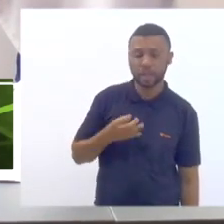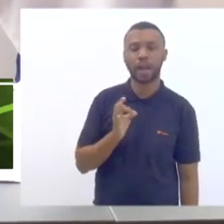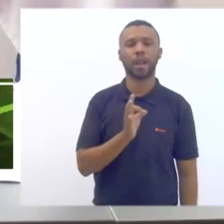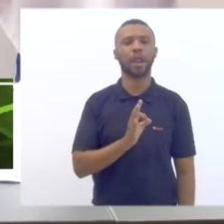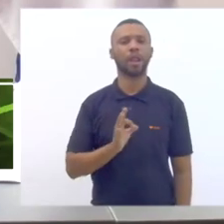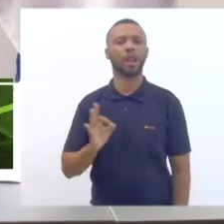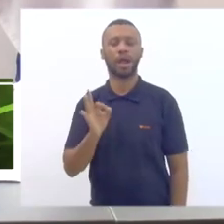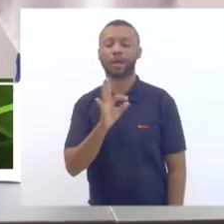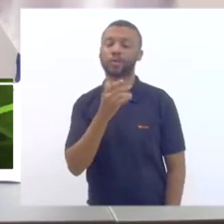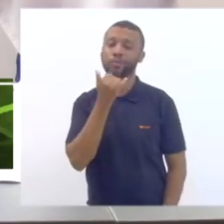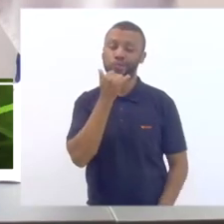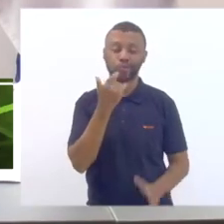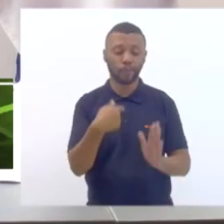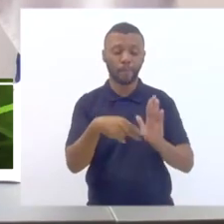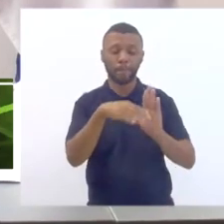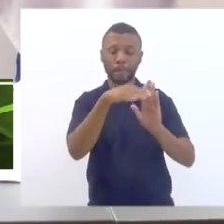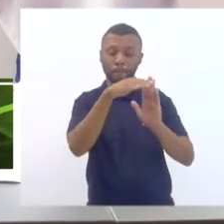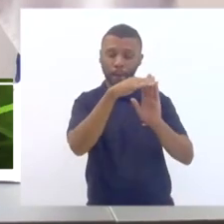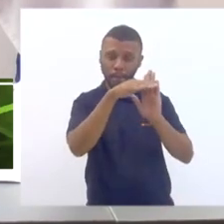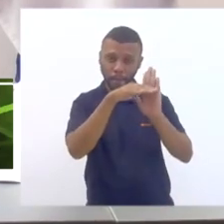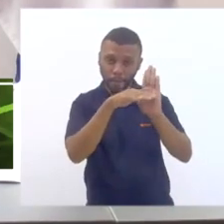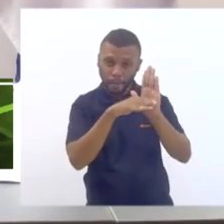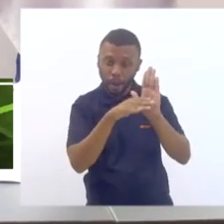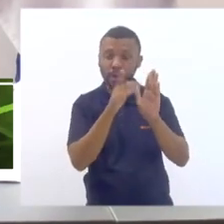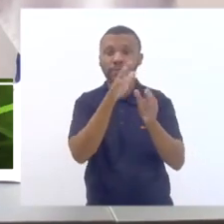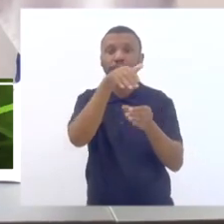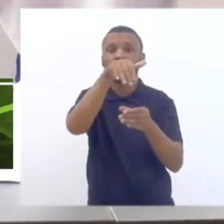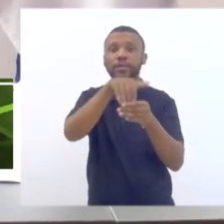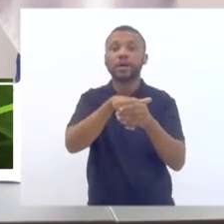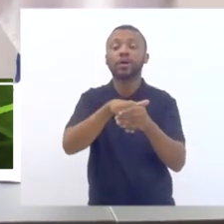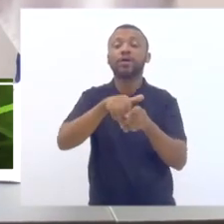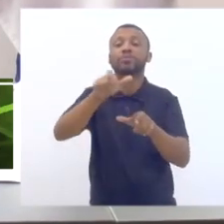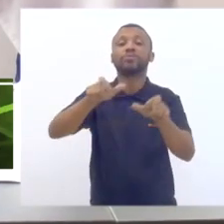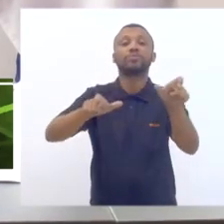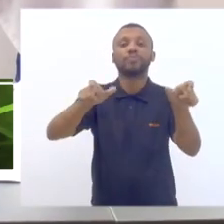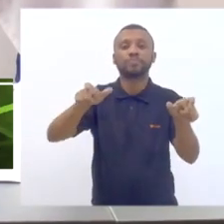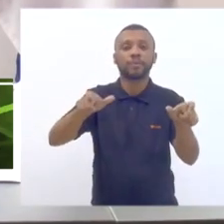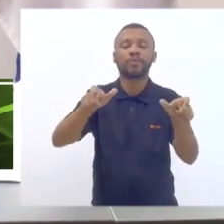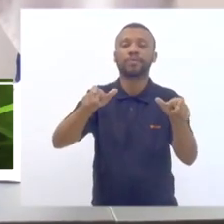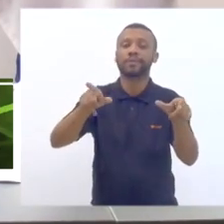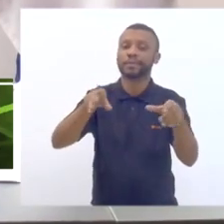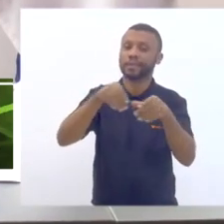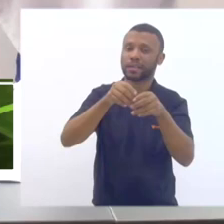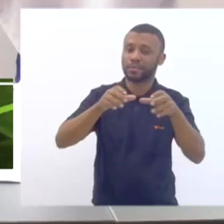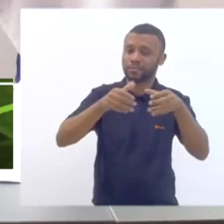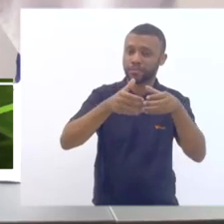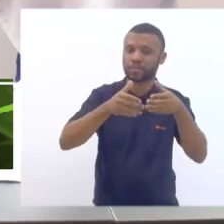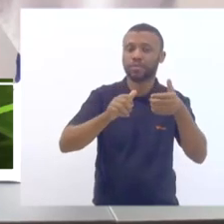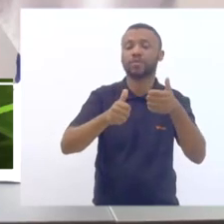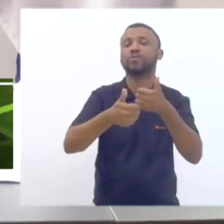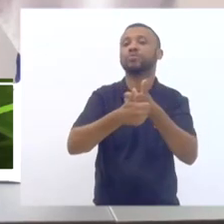Eu estou seguindo a ordem de votação dos membros titulares. Vai votar agora o